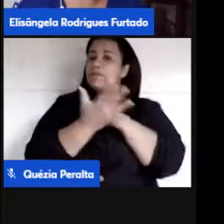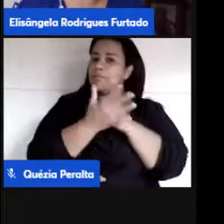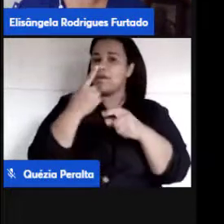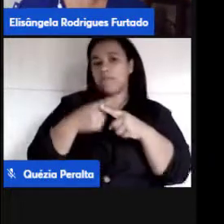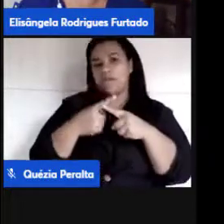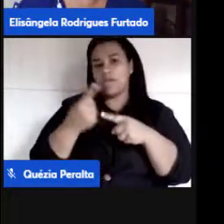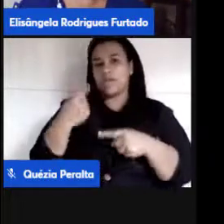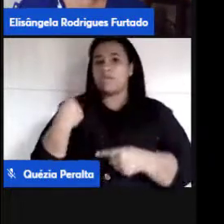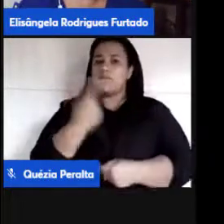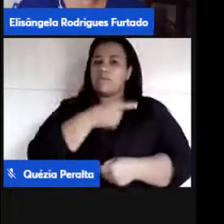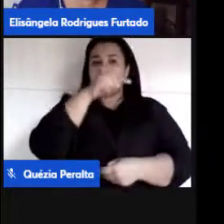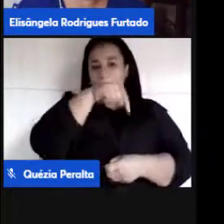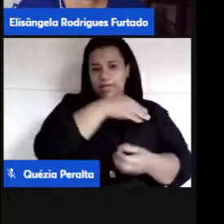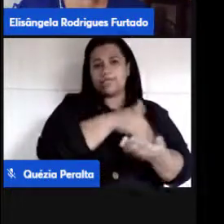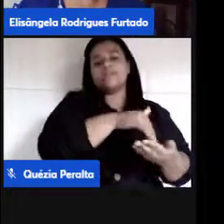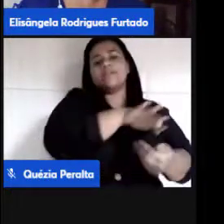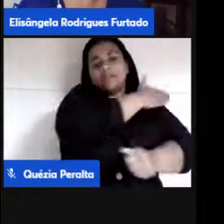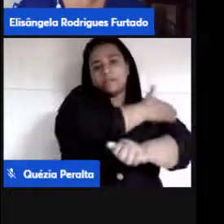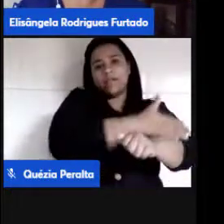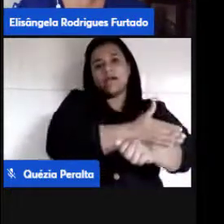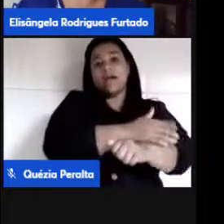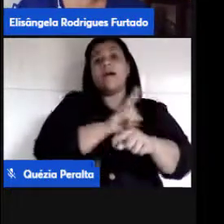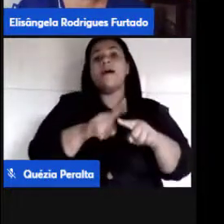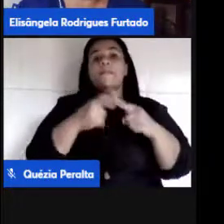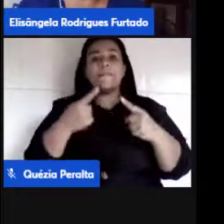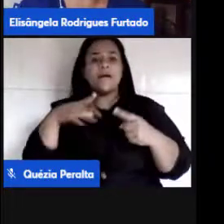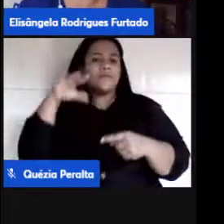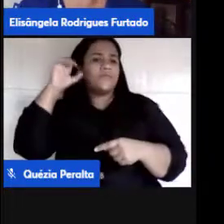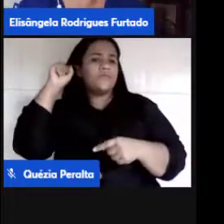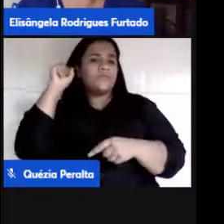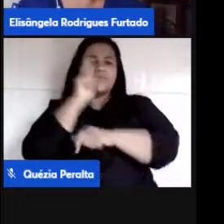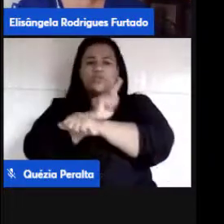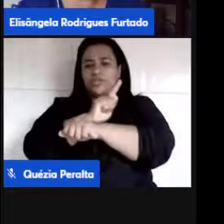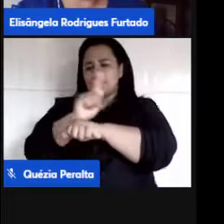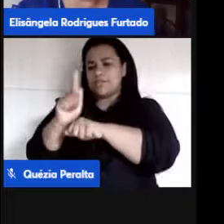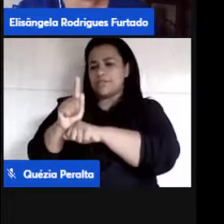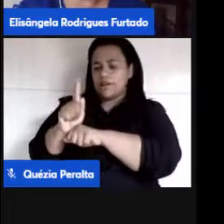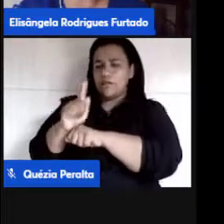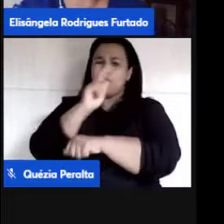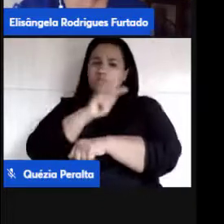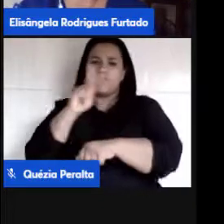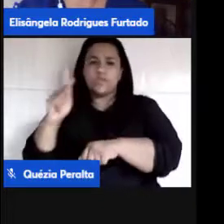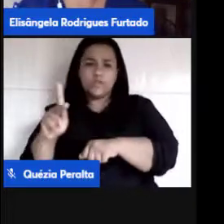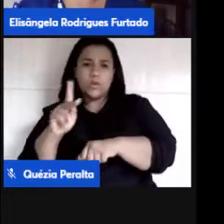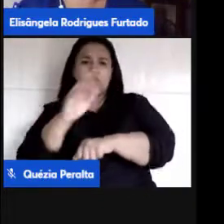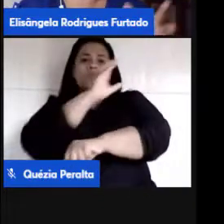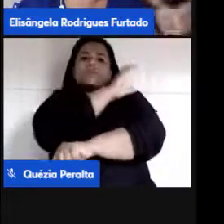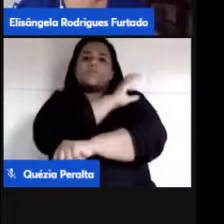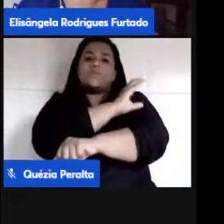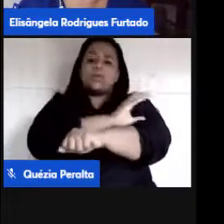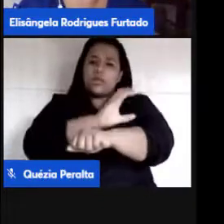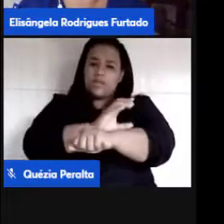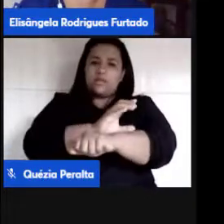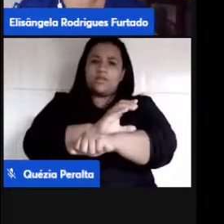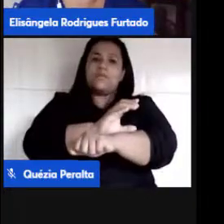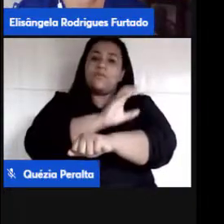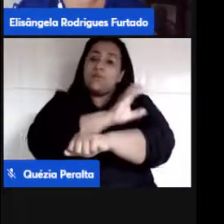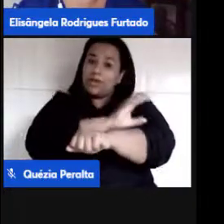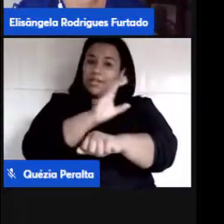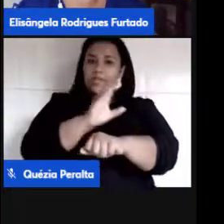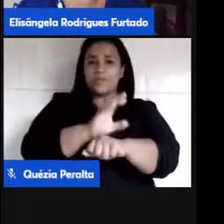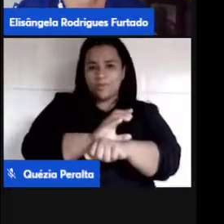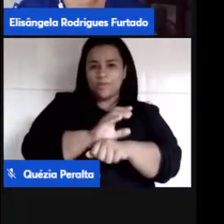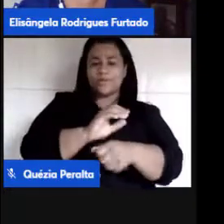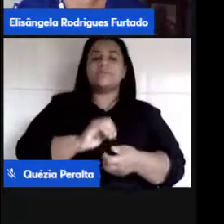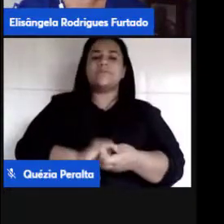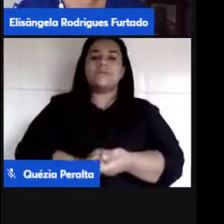dia ouvimos os professores, ouvimos gestores, ouvimos coordenadores, vamos nas escolas, às vezes, para ver